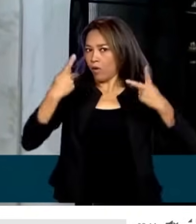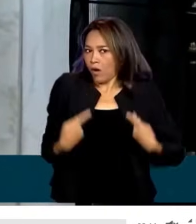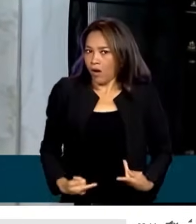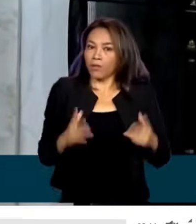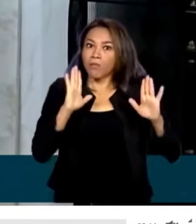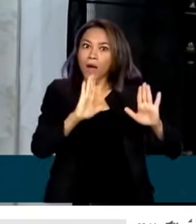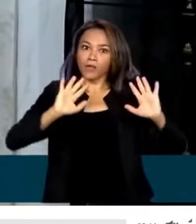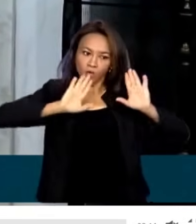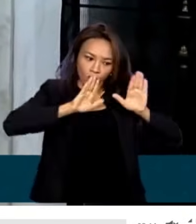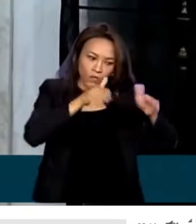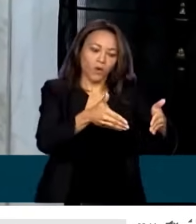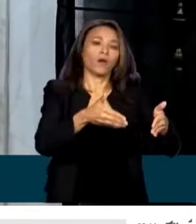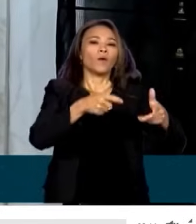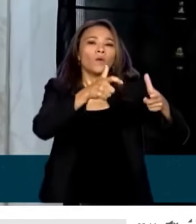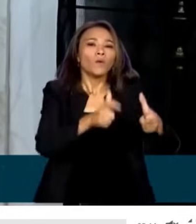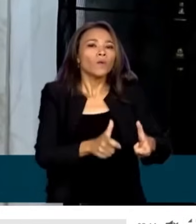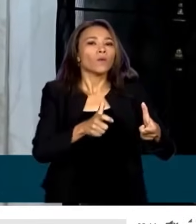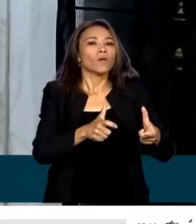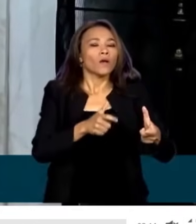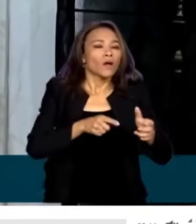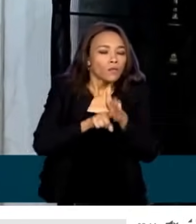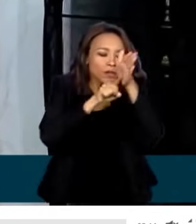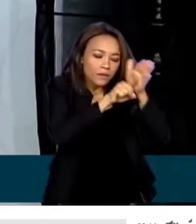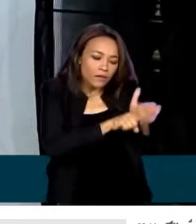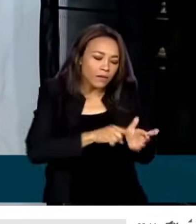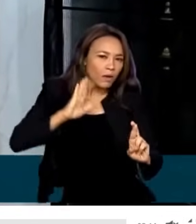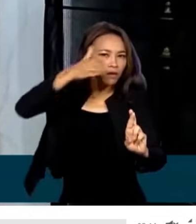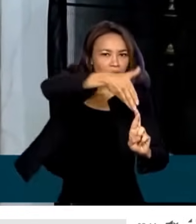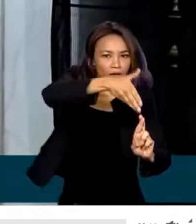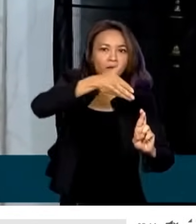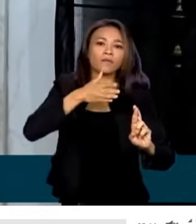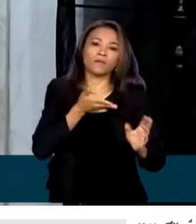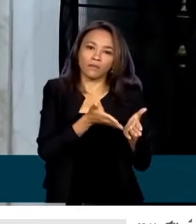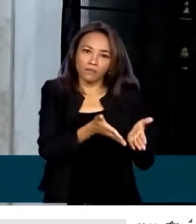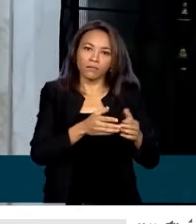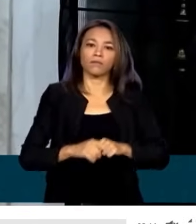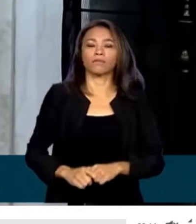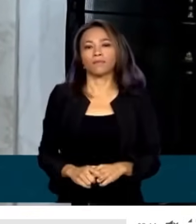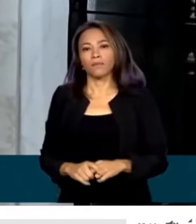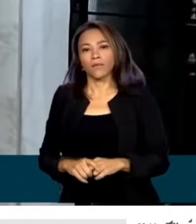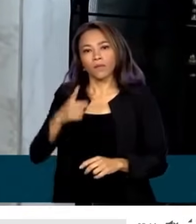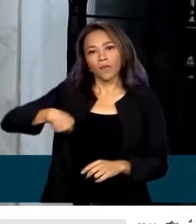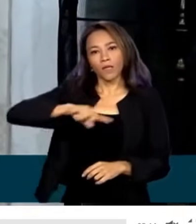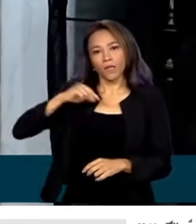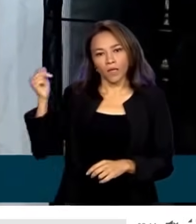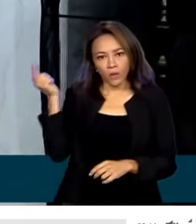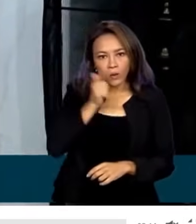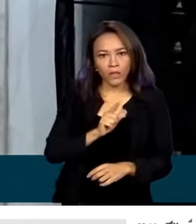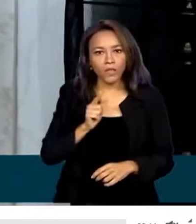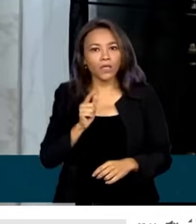Sindicalista e líder do PT E baiden no meio de uma greve de montadoras nos Estados Unidos